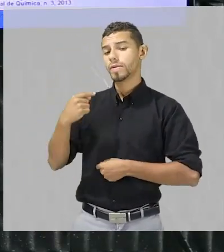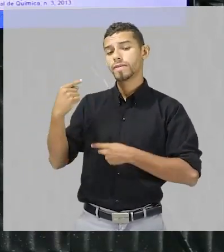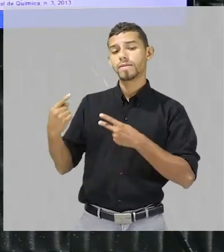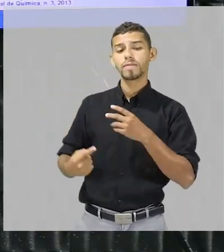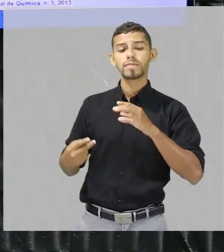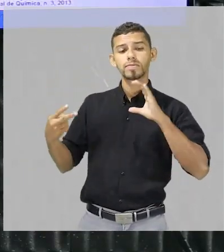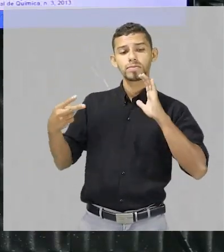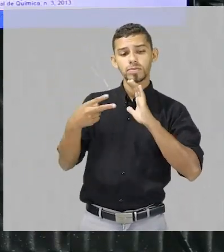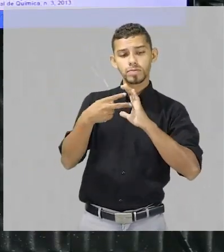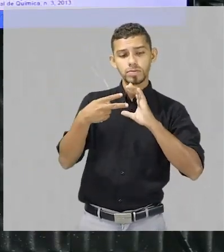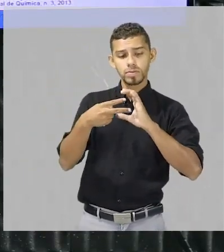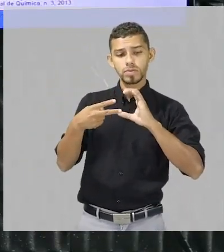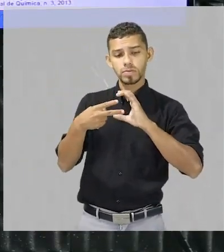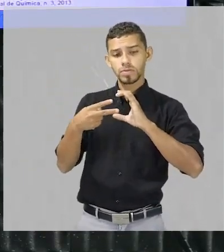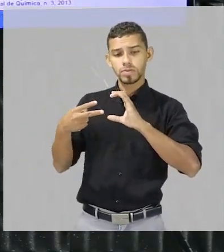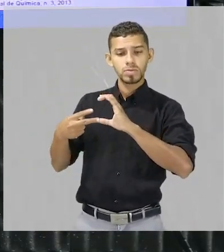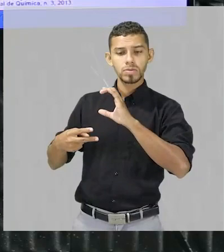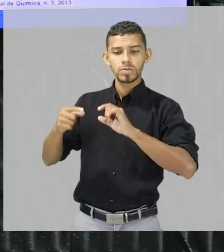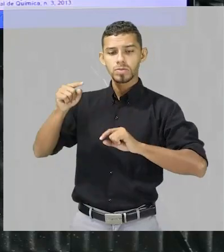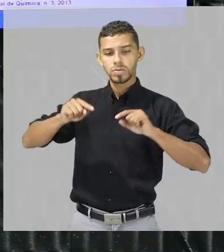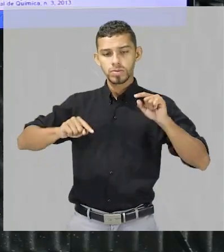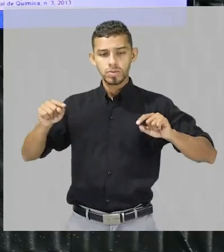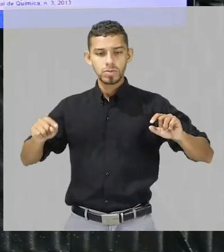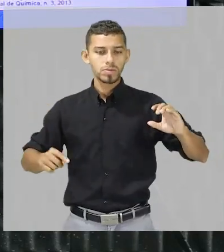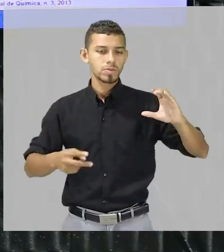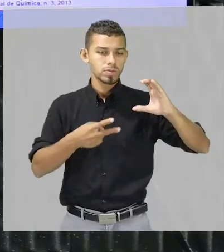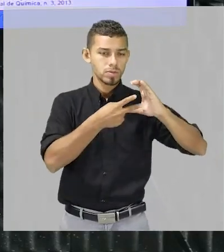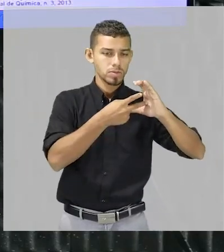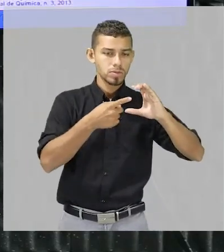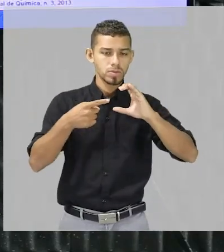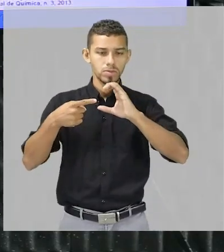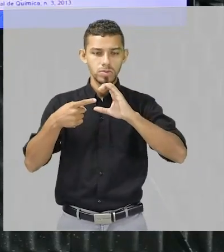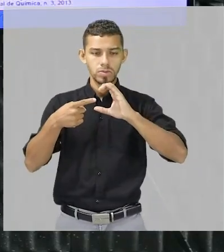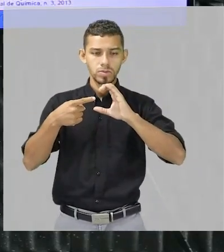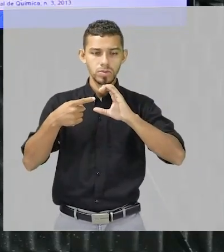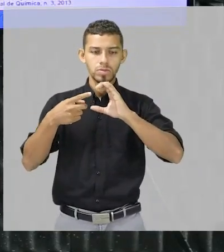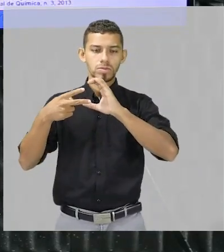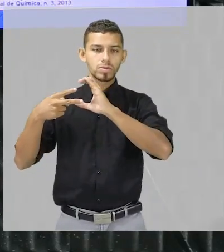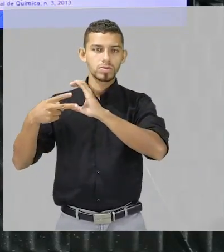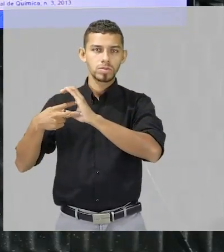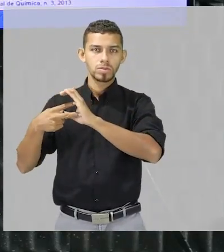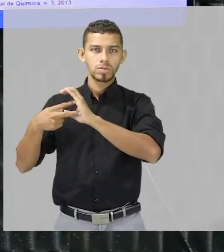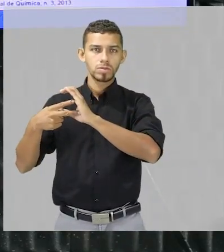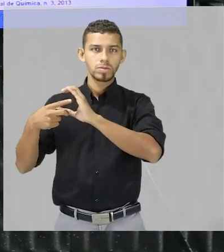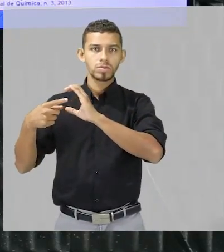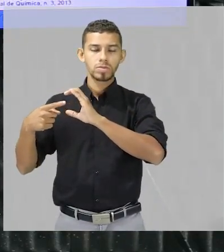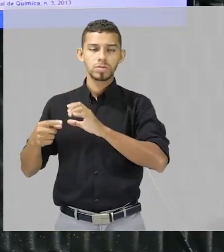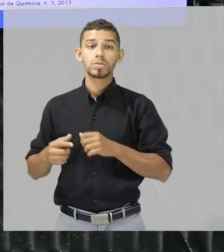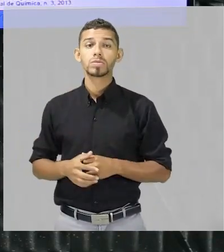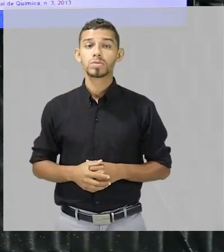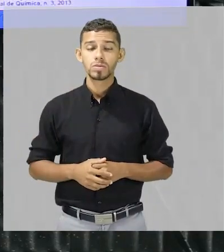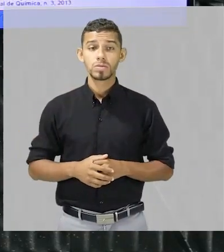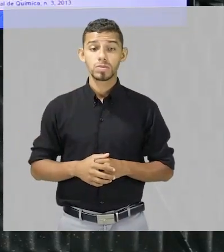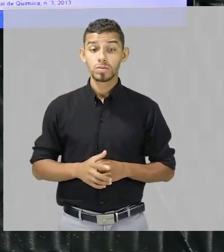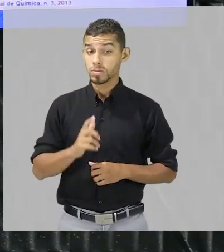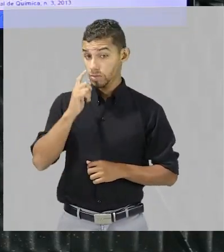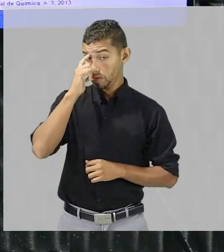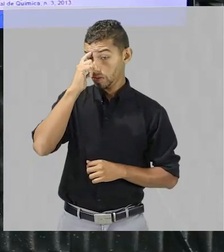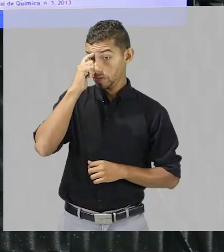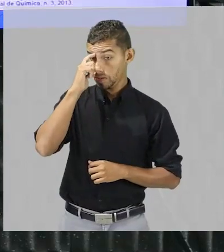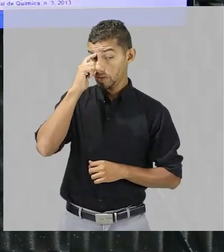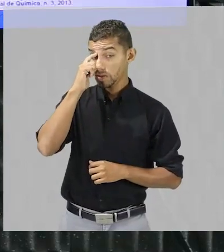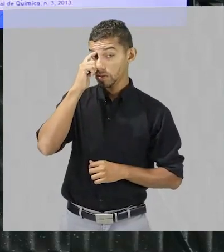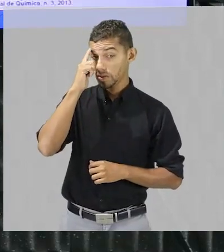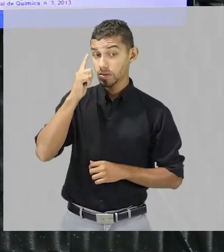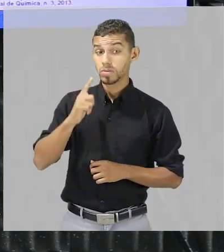duplas alternadas. Então, tem ligação dupla, ligação simples. Dupla, ligação simples,